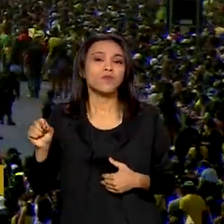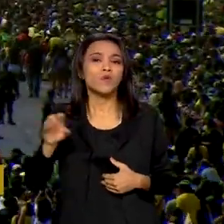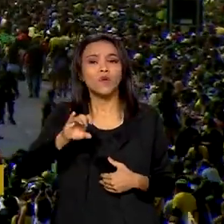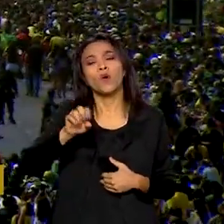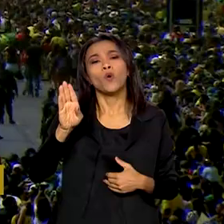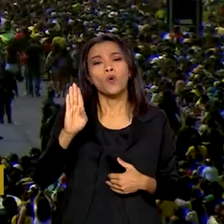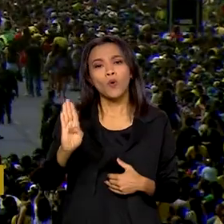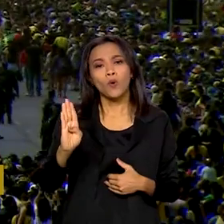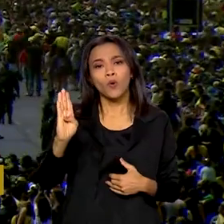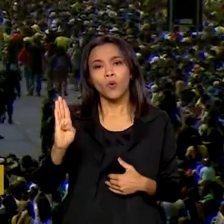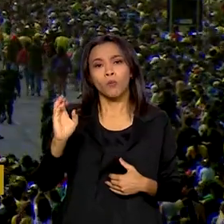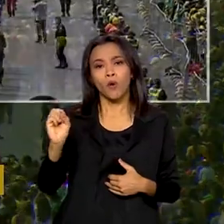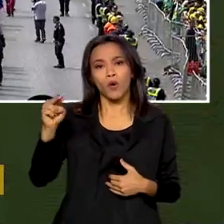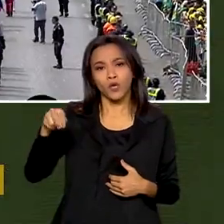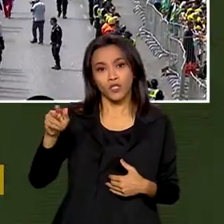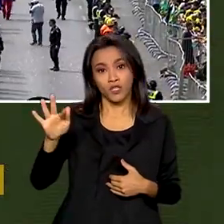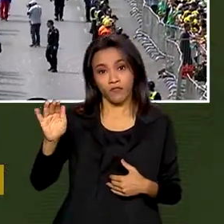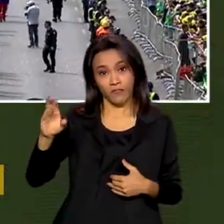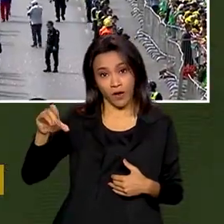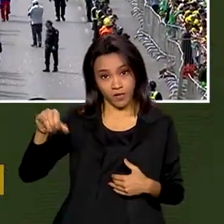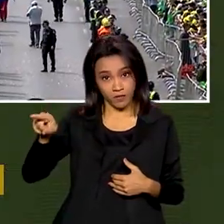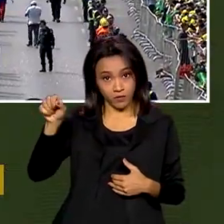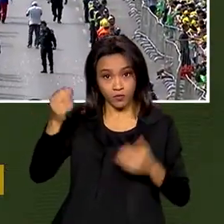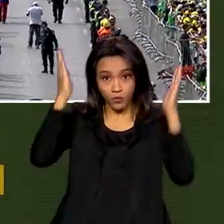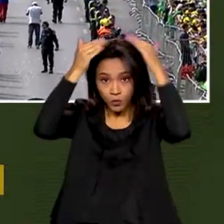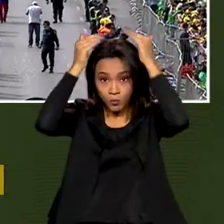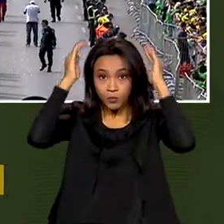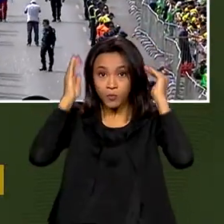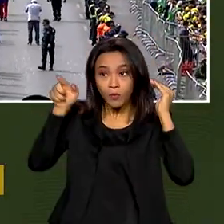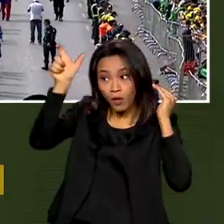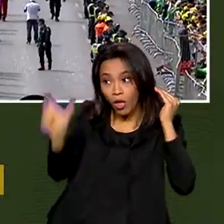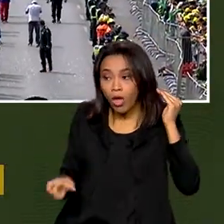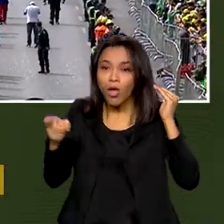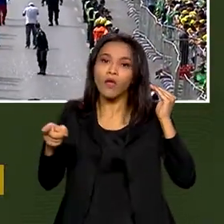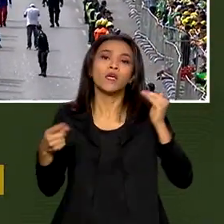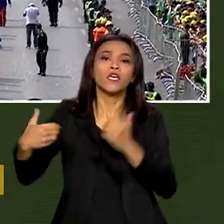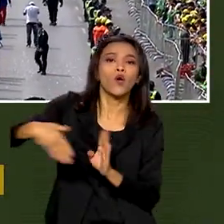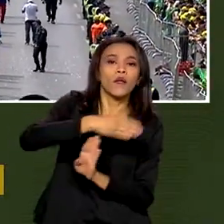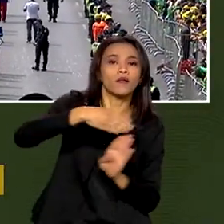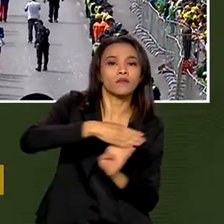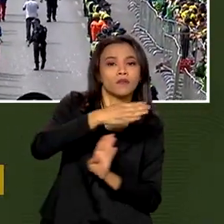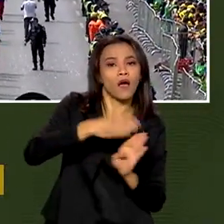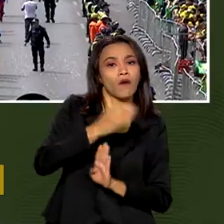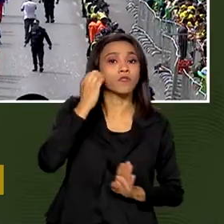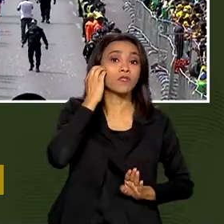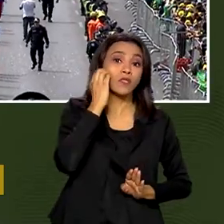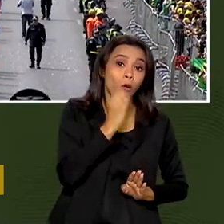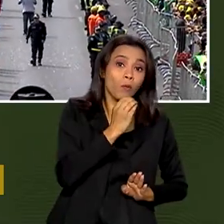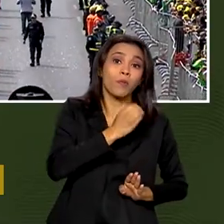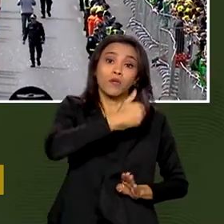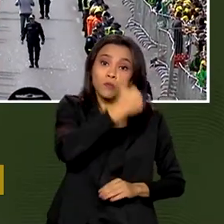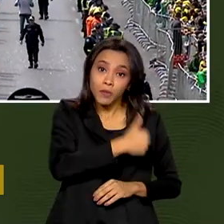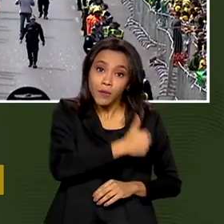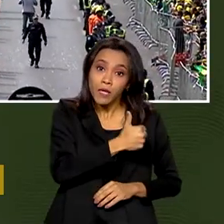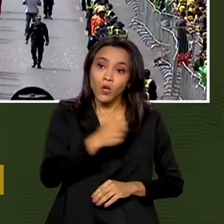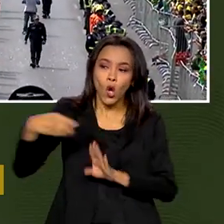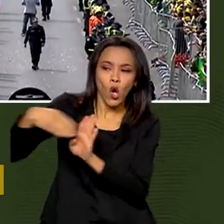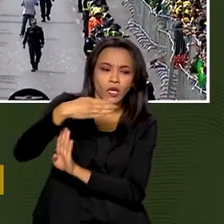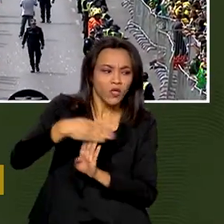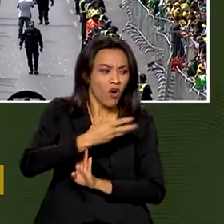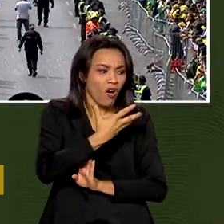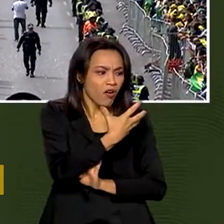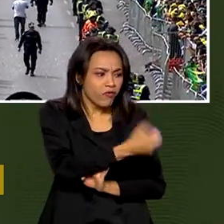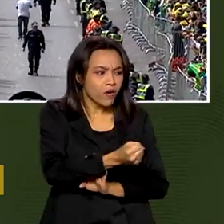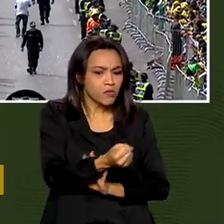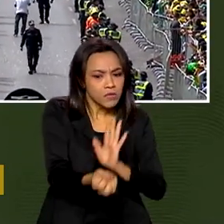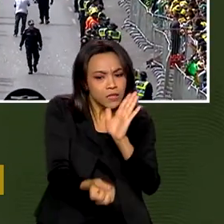também era conselheiro do Dom Pedro I, o assessorou prontamente a criar uma esquadra. Né?